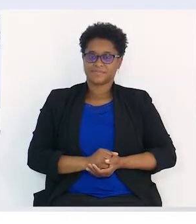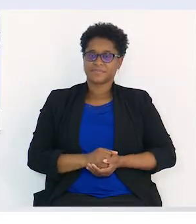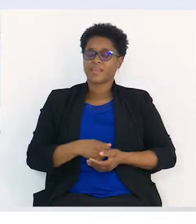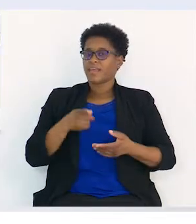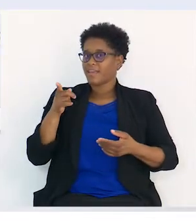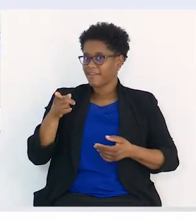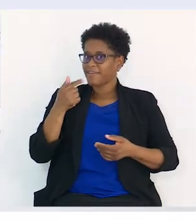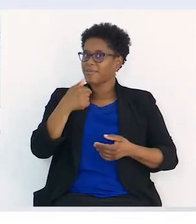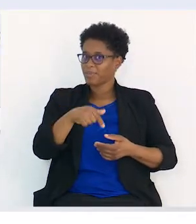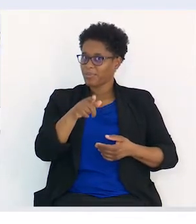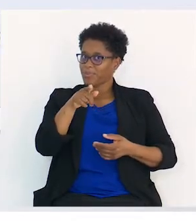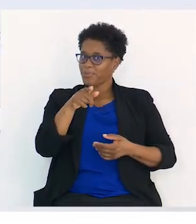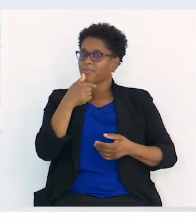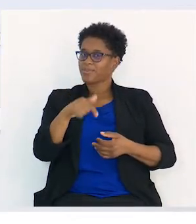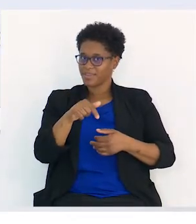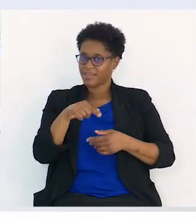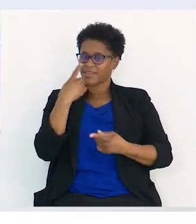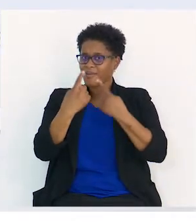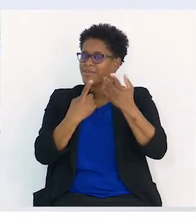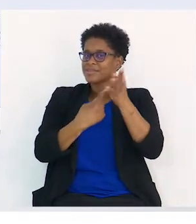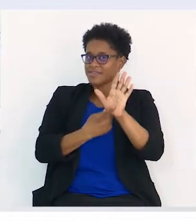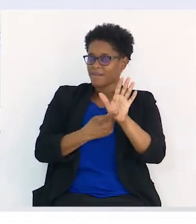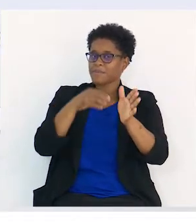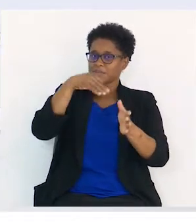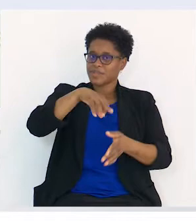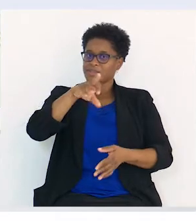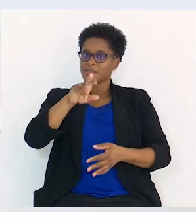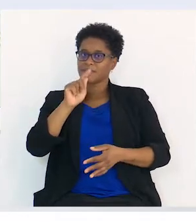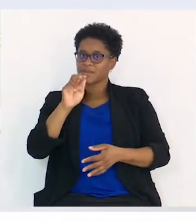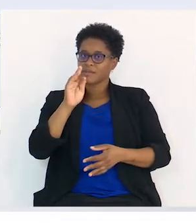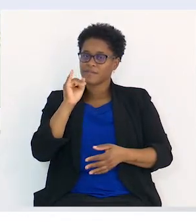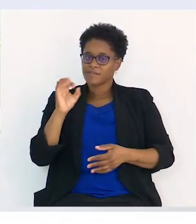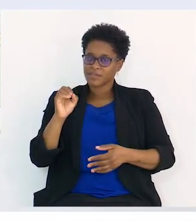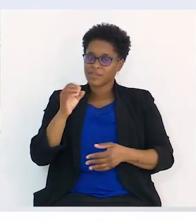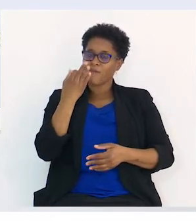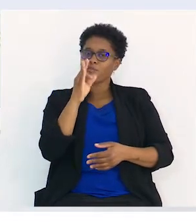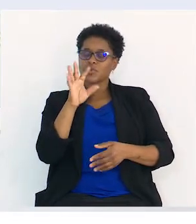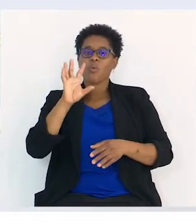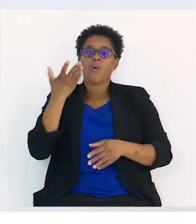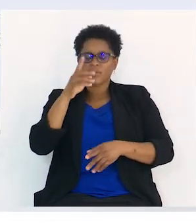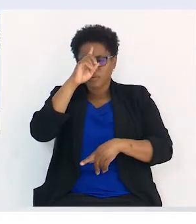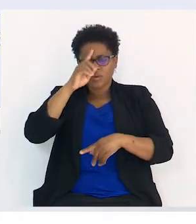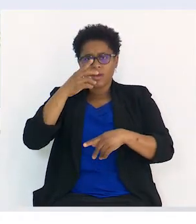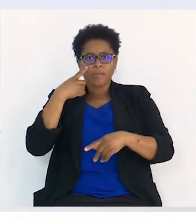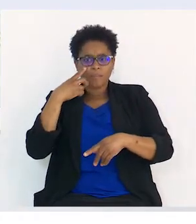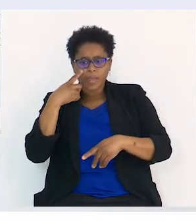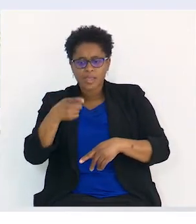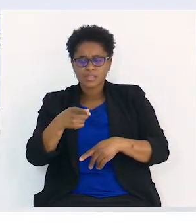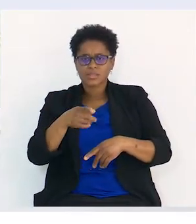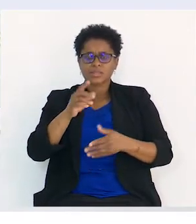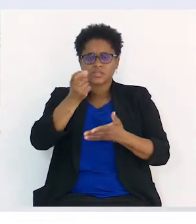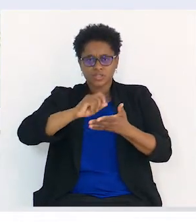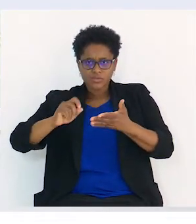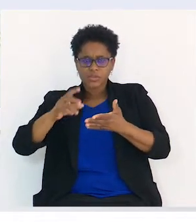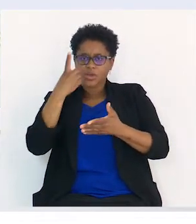Aqui tu tens alguns exemplos de prefixos, sua função quando aparece acrescentada